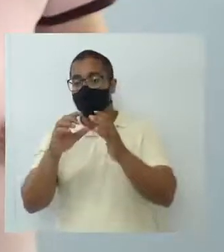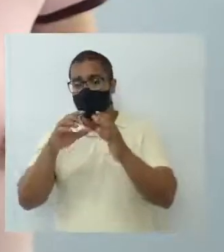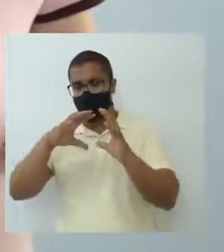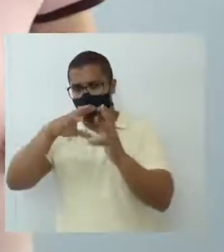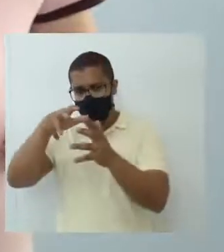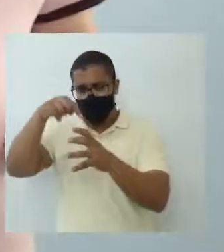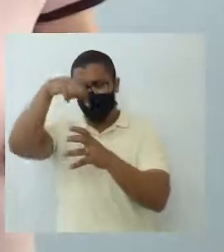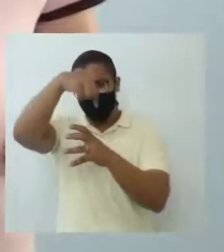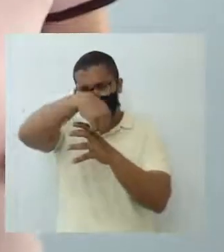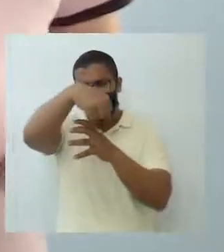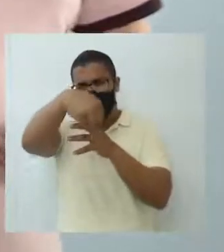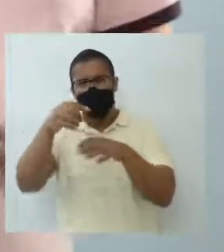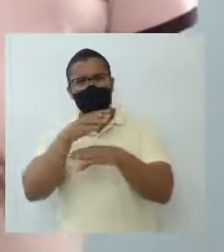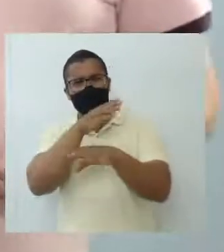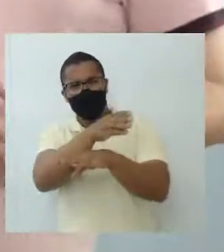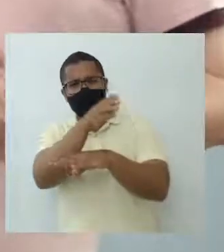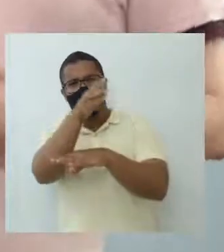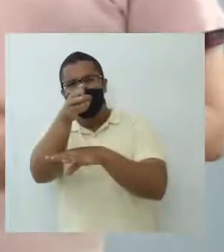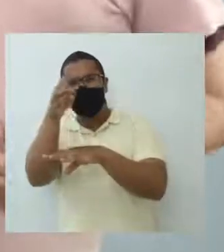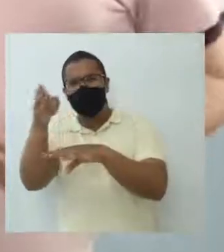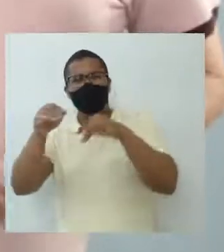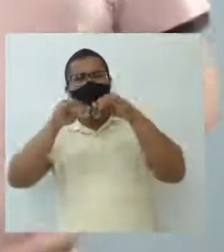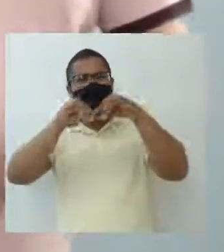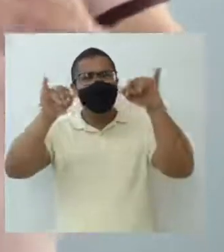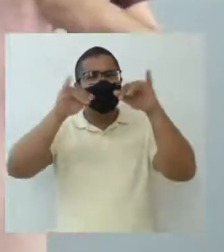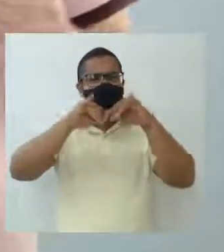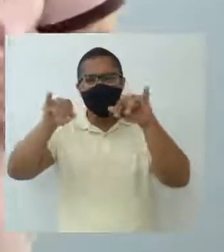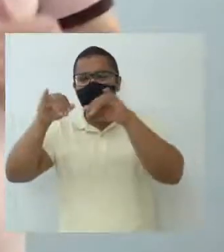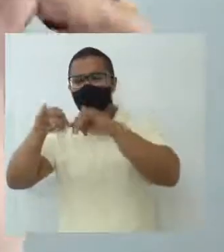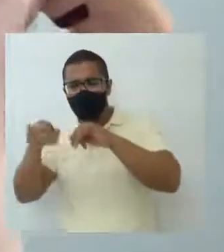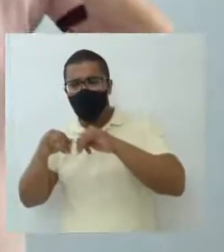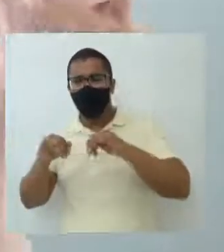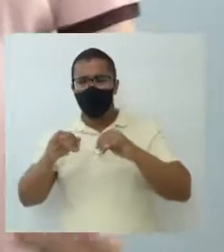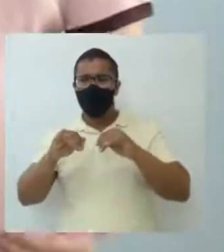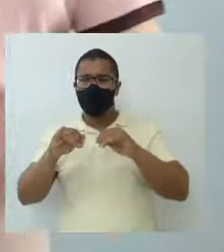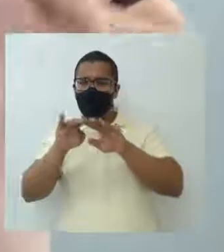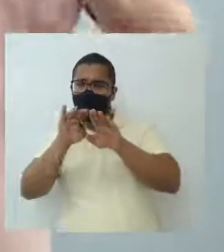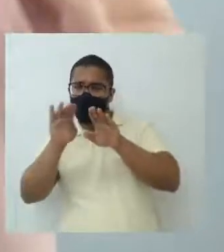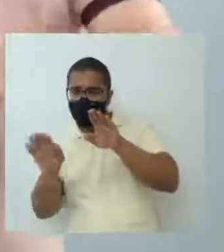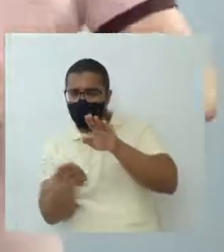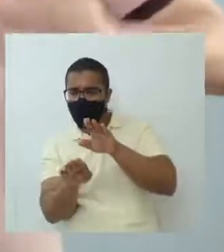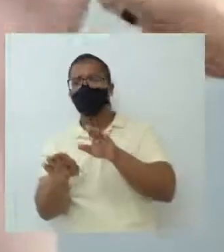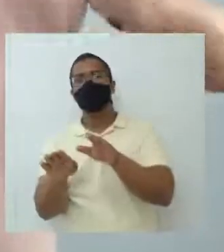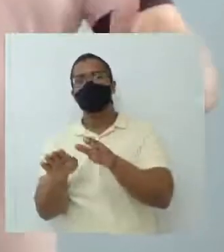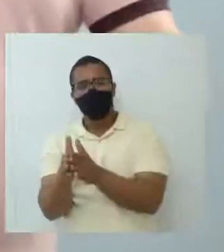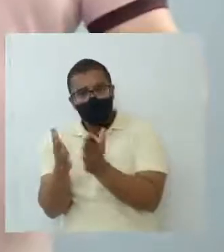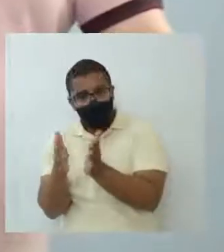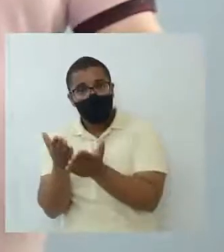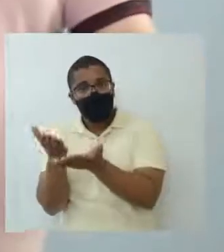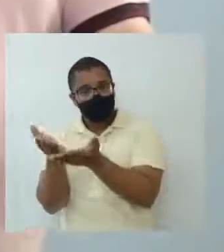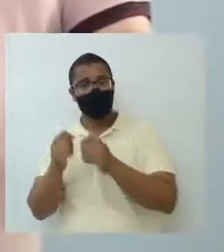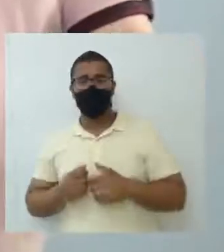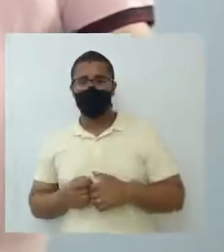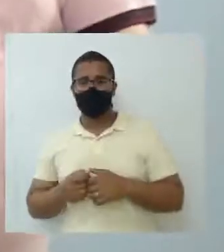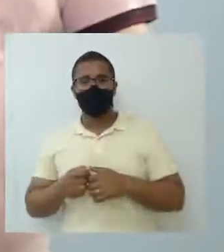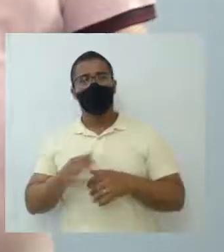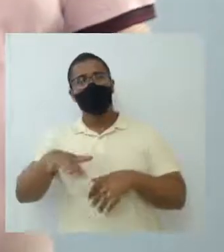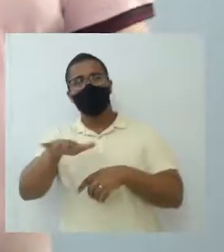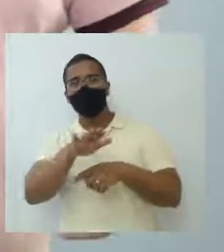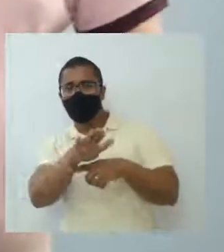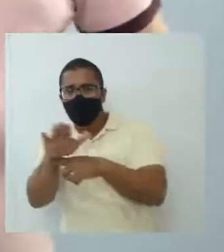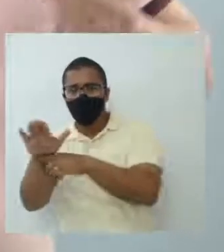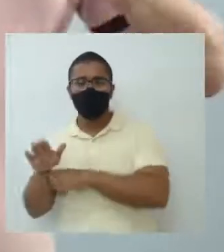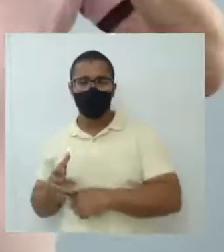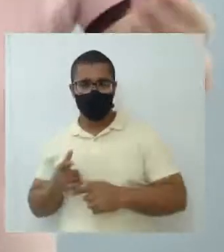a pregar e sempre atrás de que? Da humildade e da pobreza. É nesse ponto que Francisco de